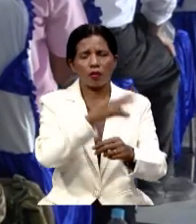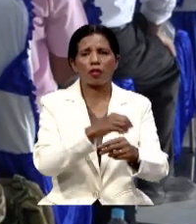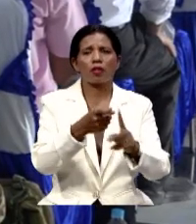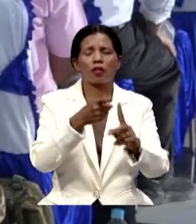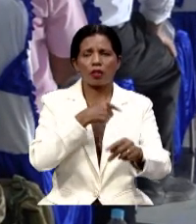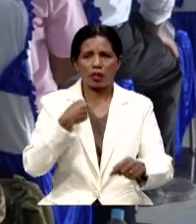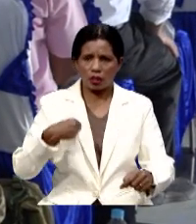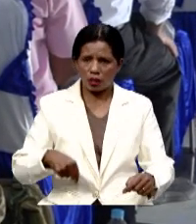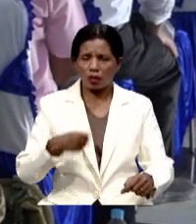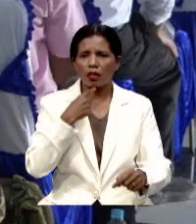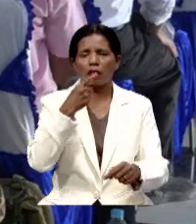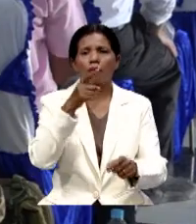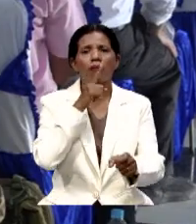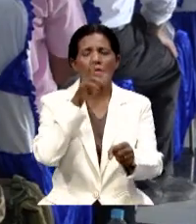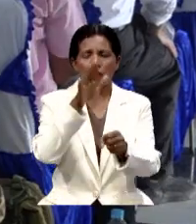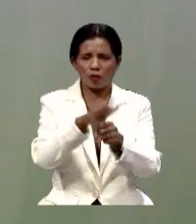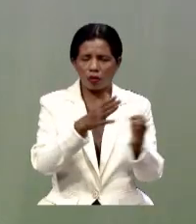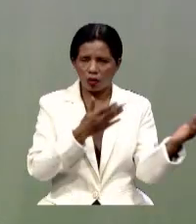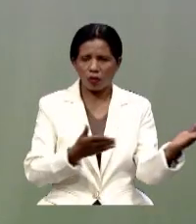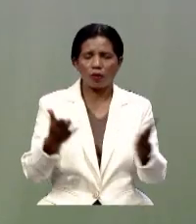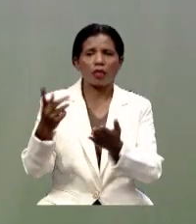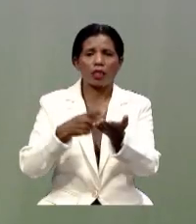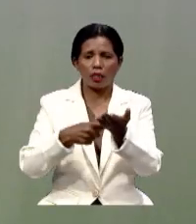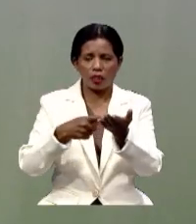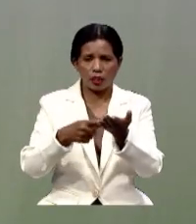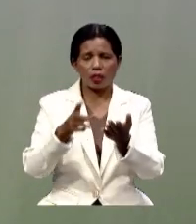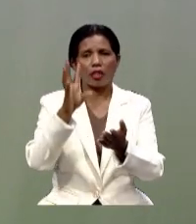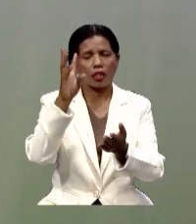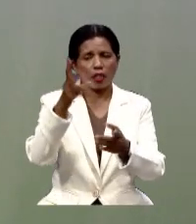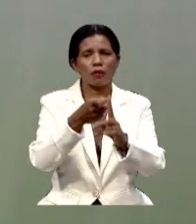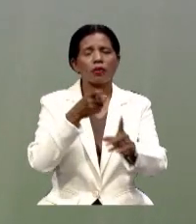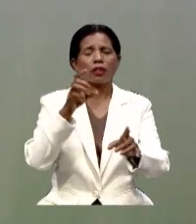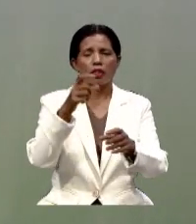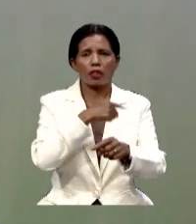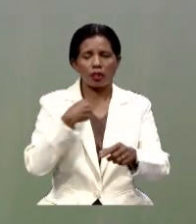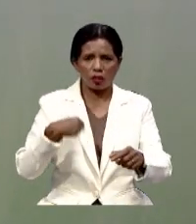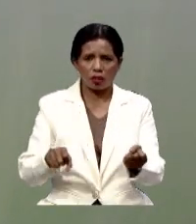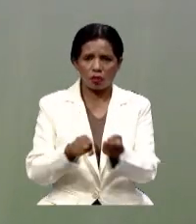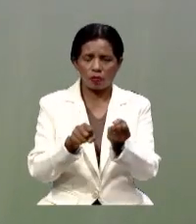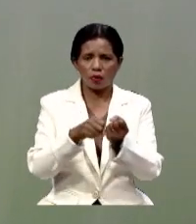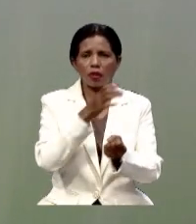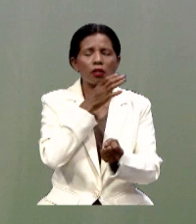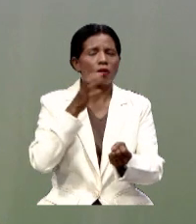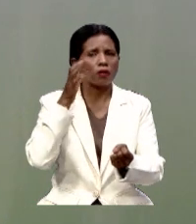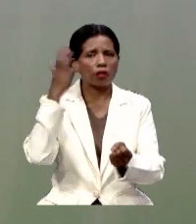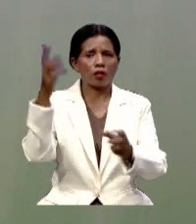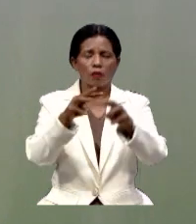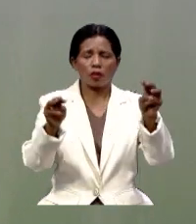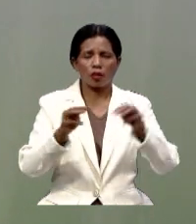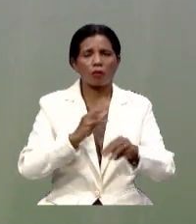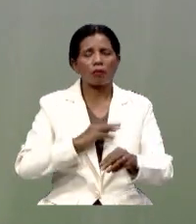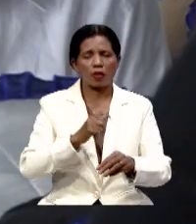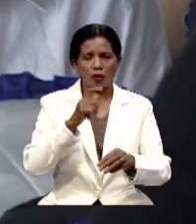Hunan China ne promete se haruka técnico Nainen Husi China, hodi apoio agricultor Sira e município Manatuto, hodi